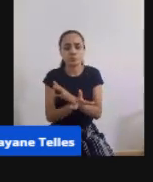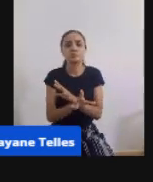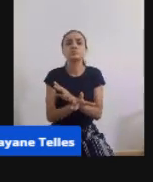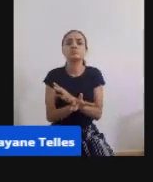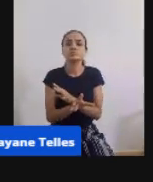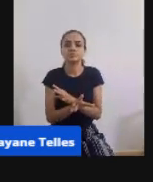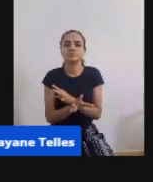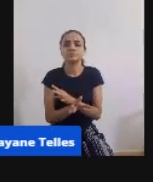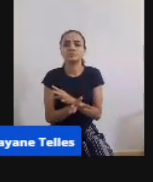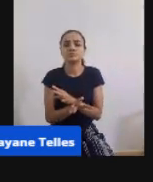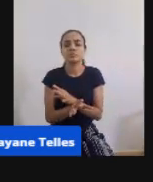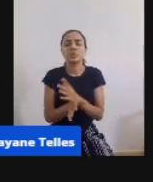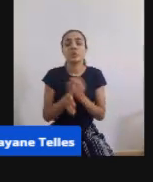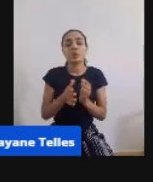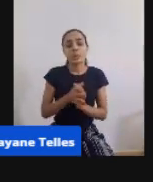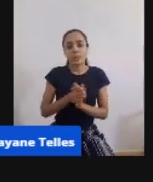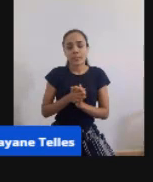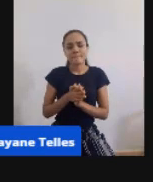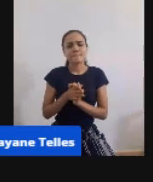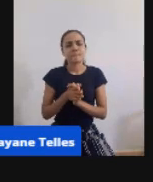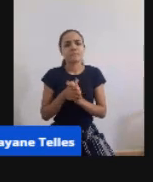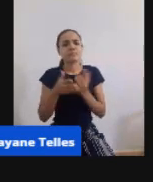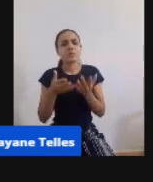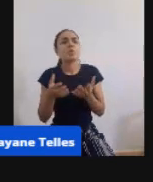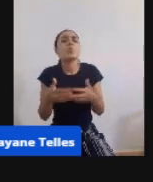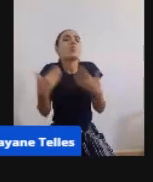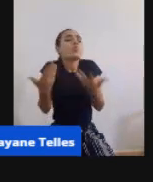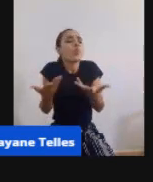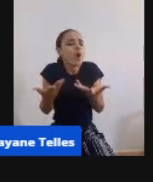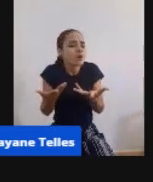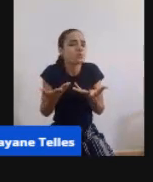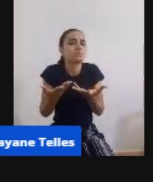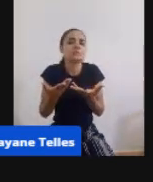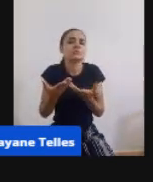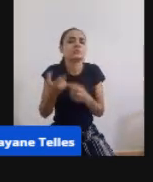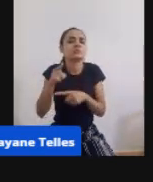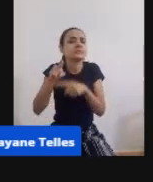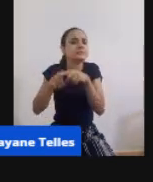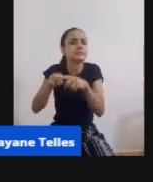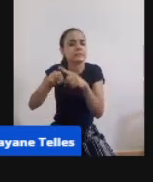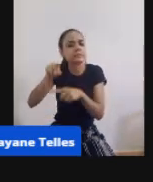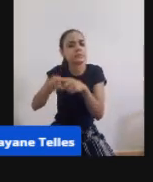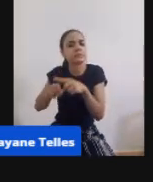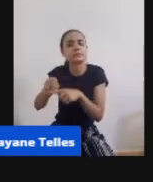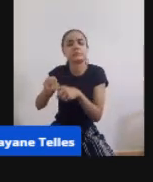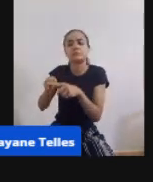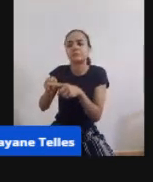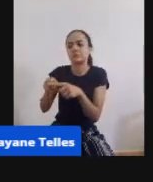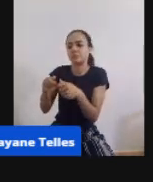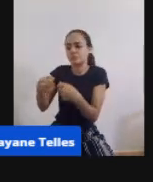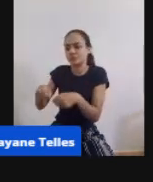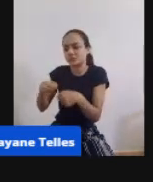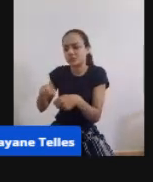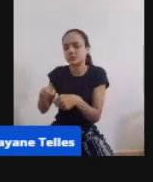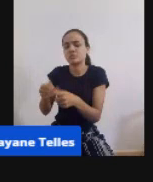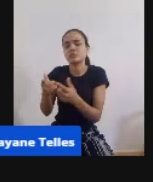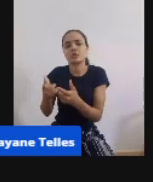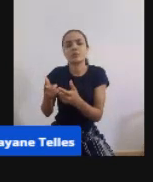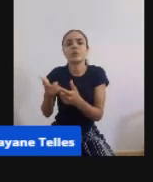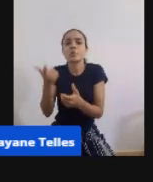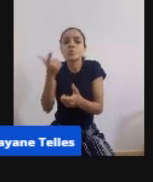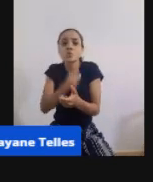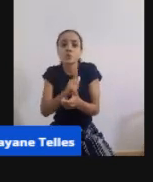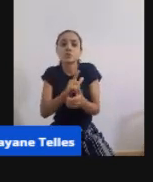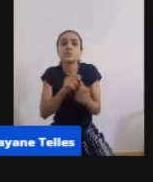quais são esses recursos que eu, professor, devo ter em mãos para fazer um plano de aula. Bem, para isso